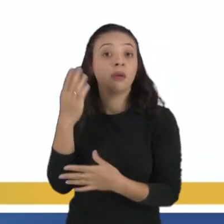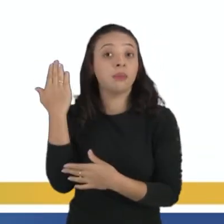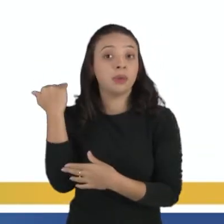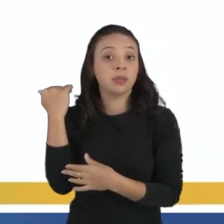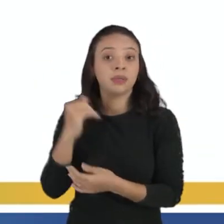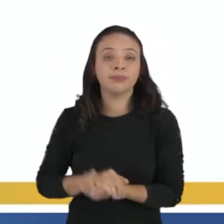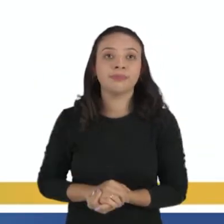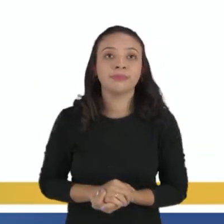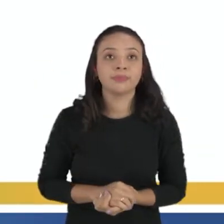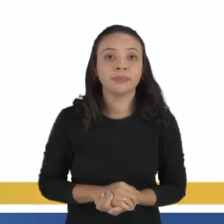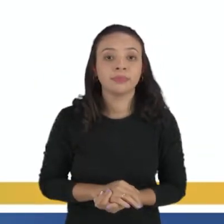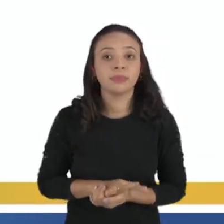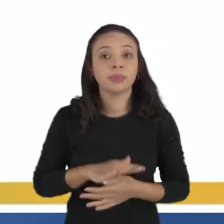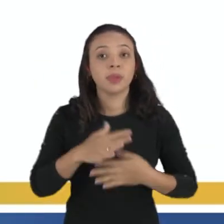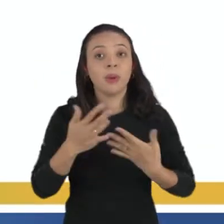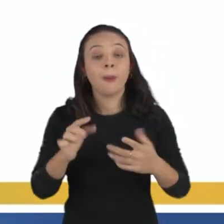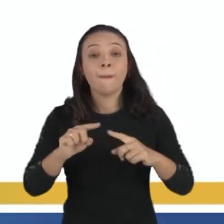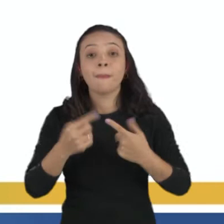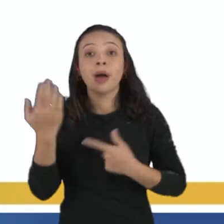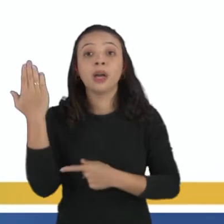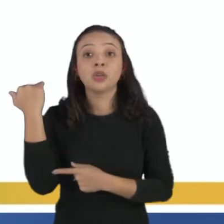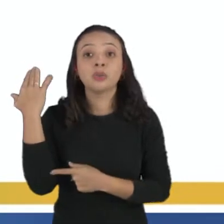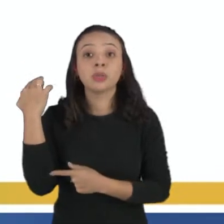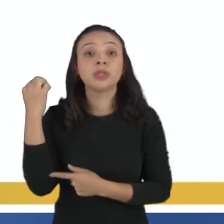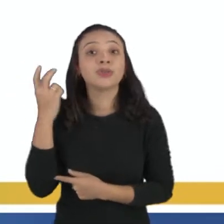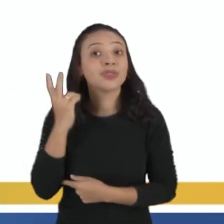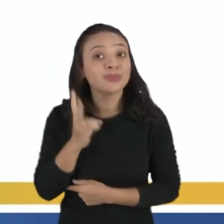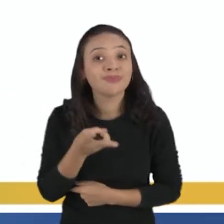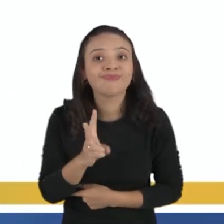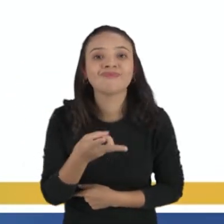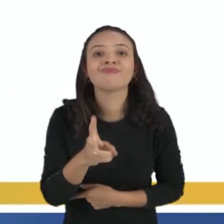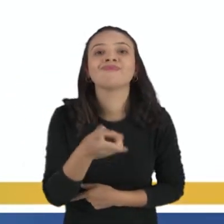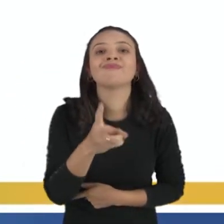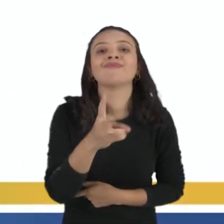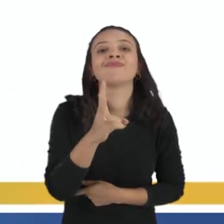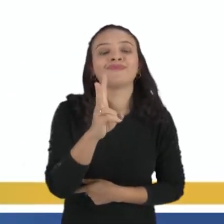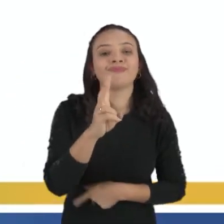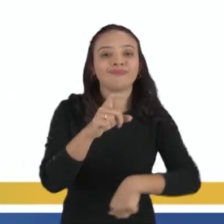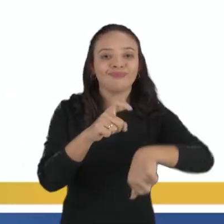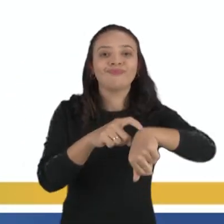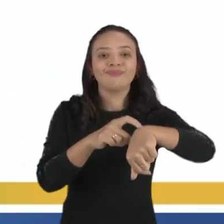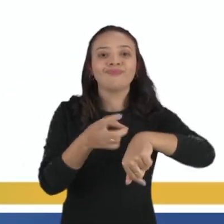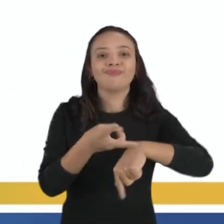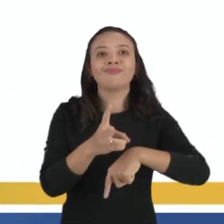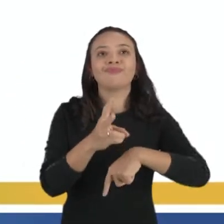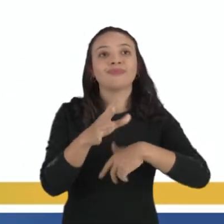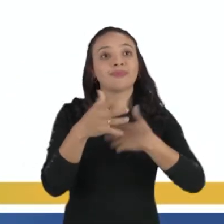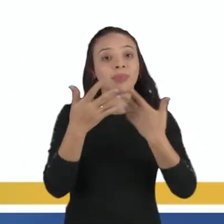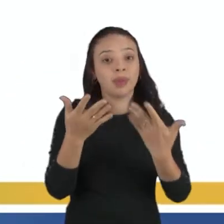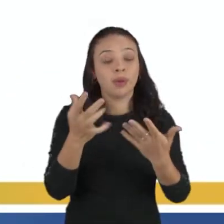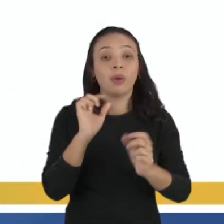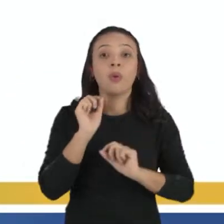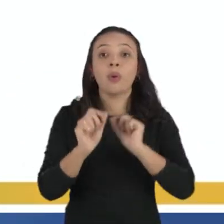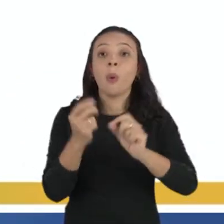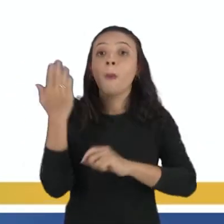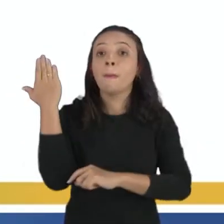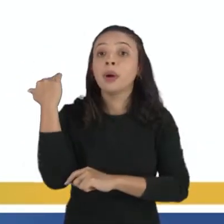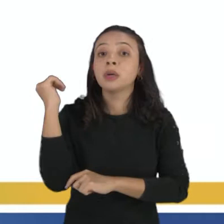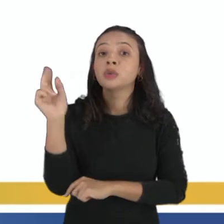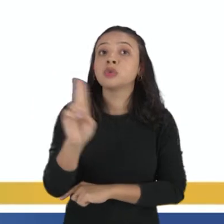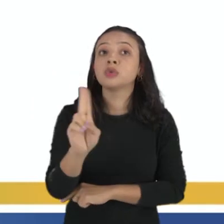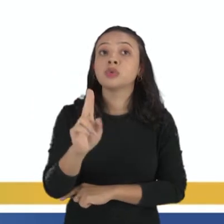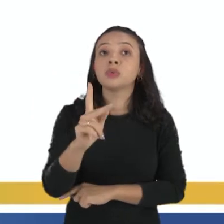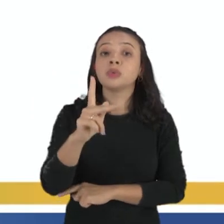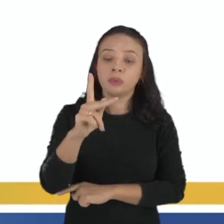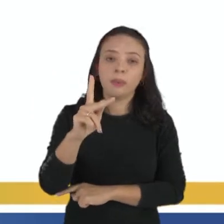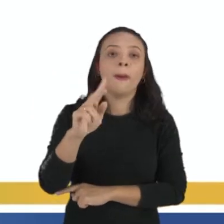que esse passado é um passado que durou determinado tempo. Ele é um passado, chamamos